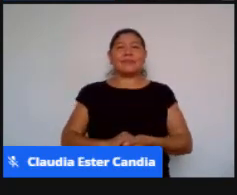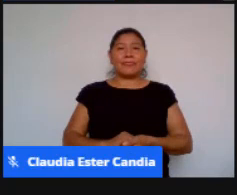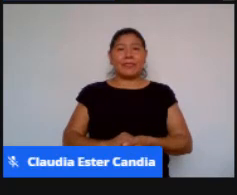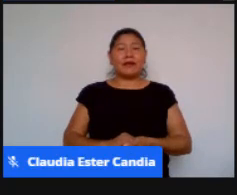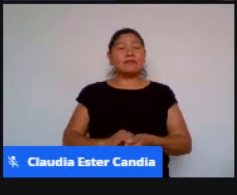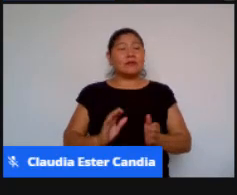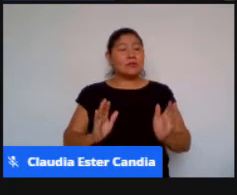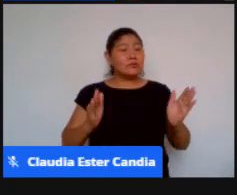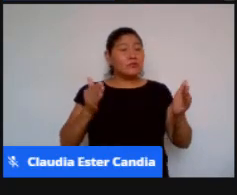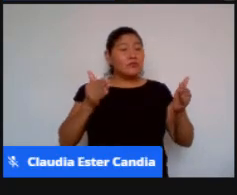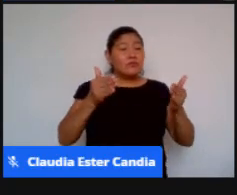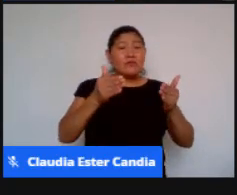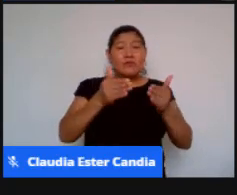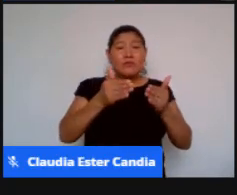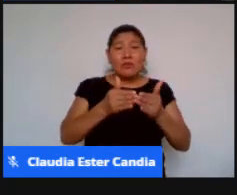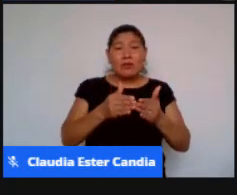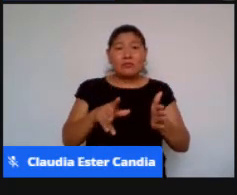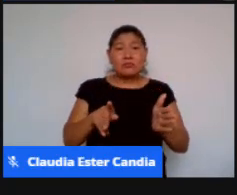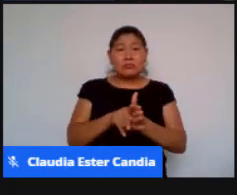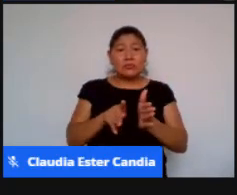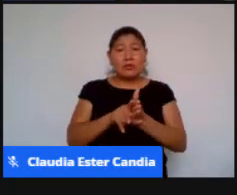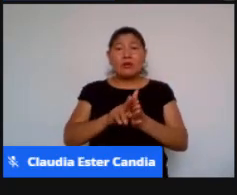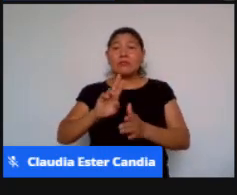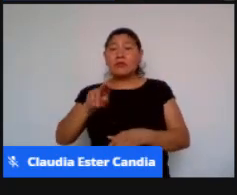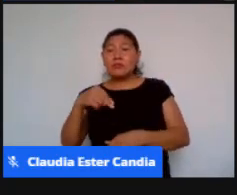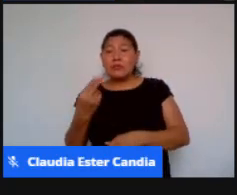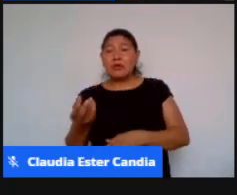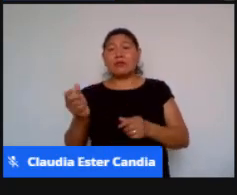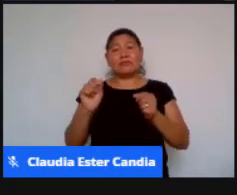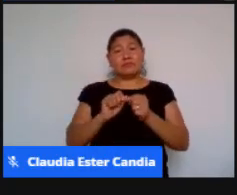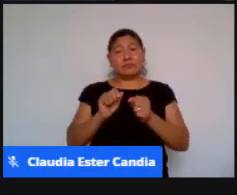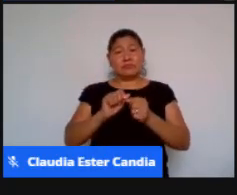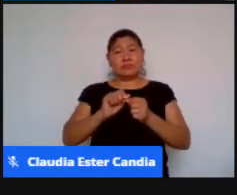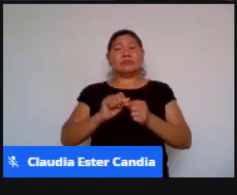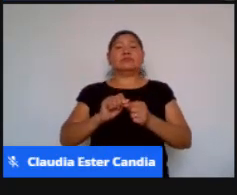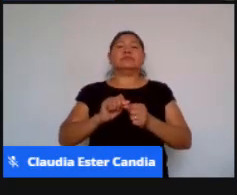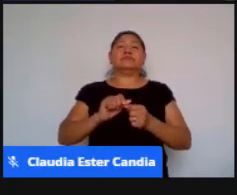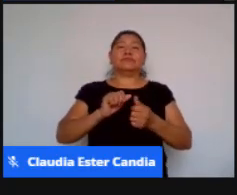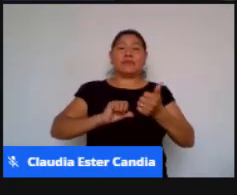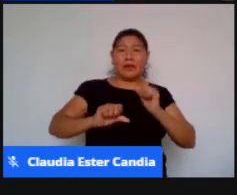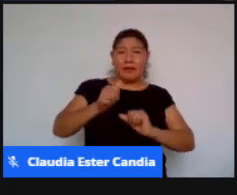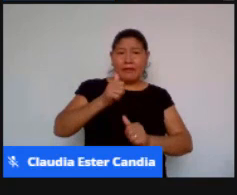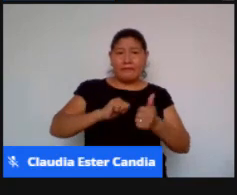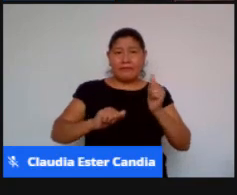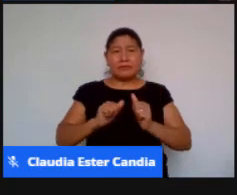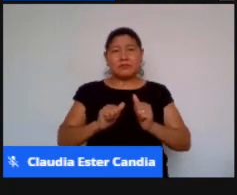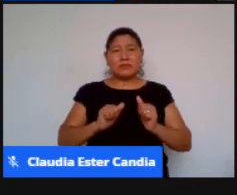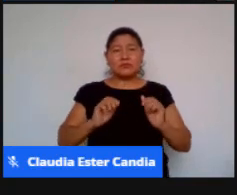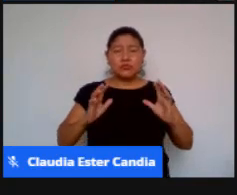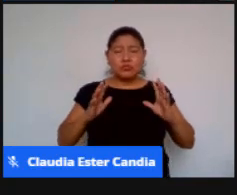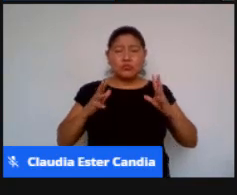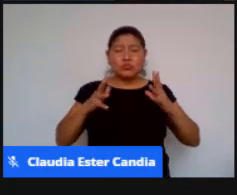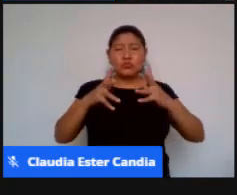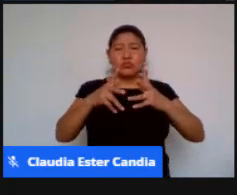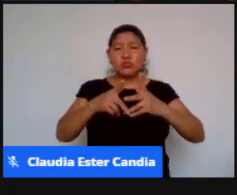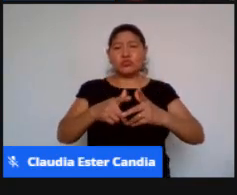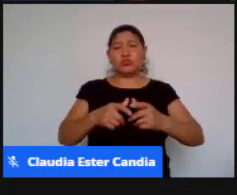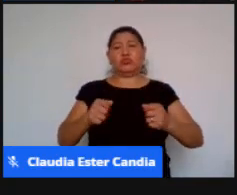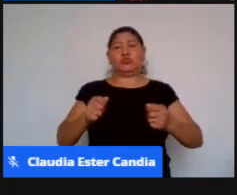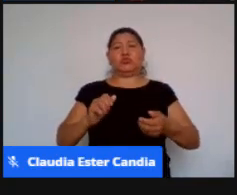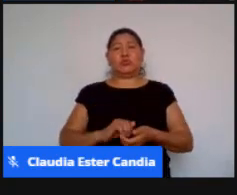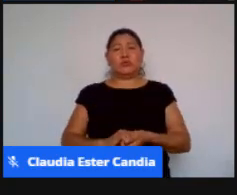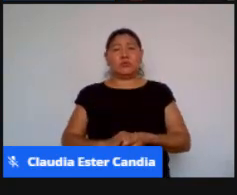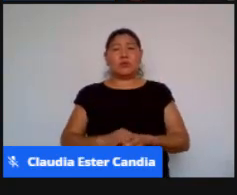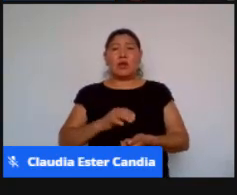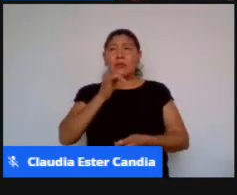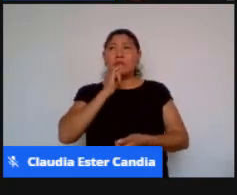nesse rumo. Então, a gente faz a avaliação diagnóstica no início do ano para ter uma visão geral, né, de todo, não vai